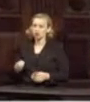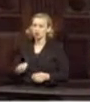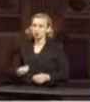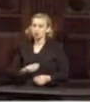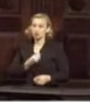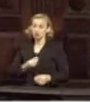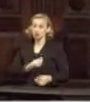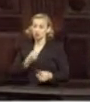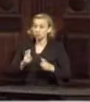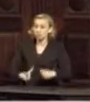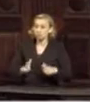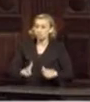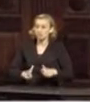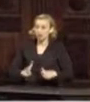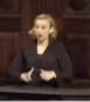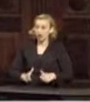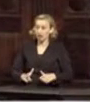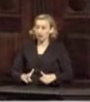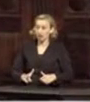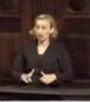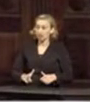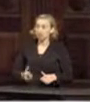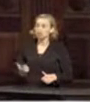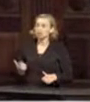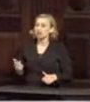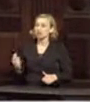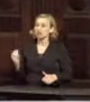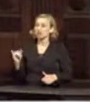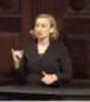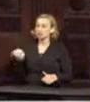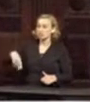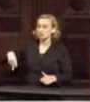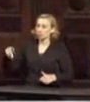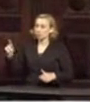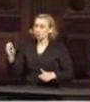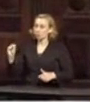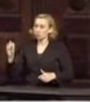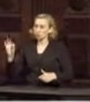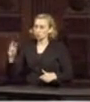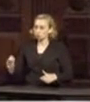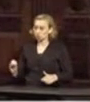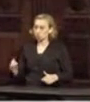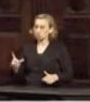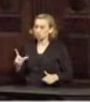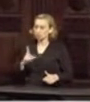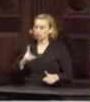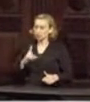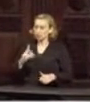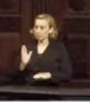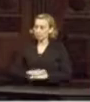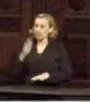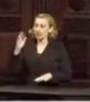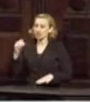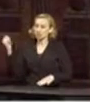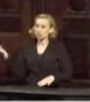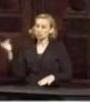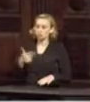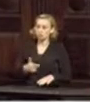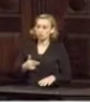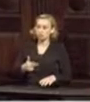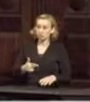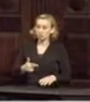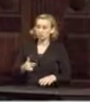muito mais impostos do que ele devolve aqui para o nosso Estado com repasses e com